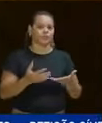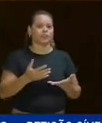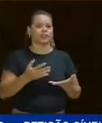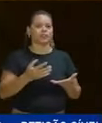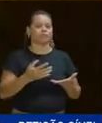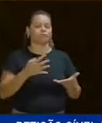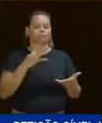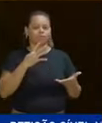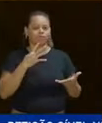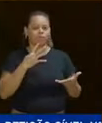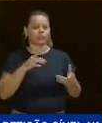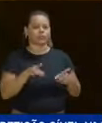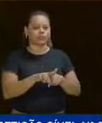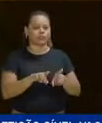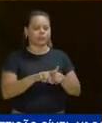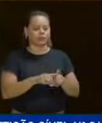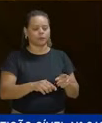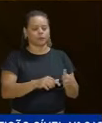de segurança